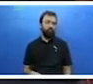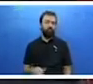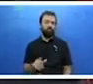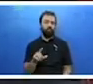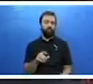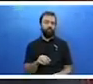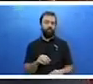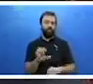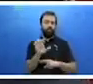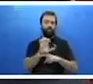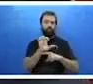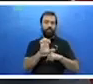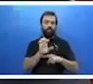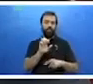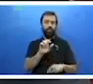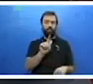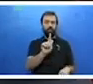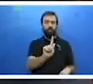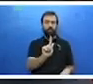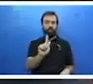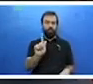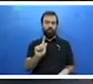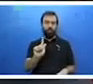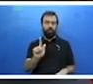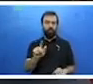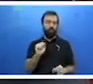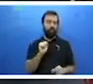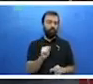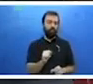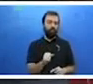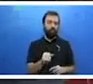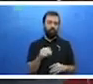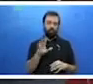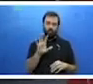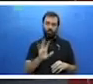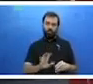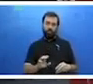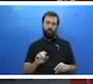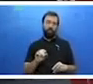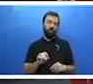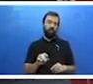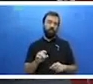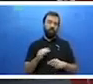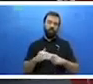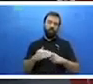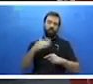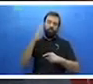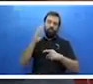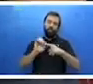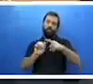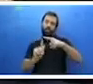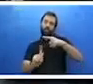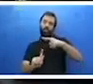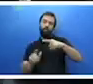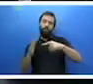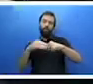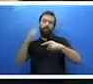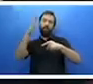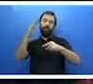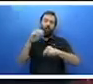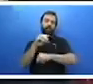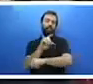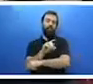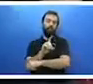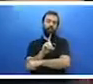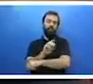Goiás, a parte de baixo, continuou na região Centro-Oeste, mas Tocantins, que é a pontinha de cima, passou a